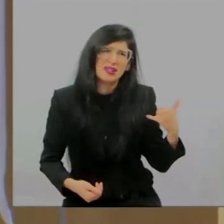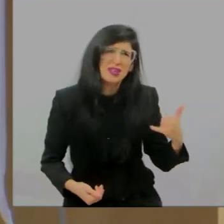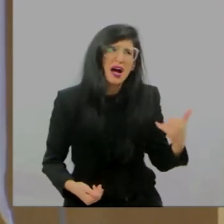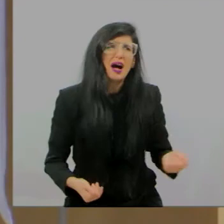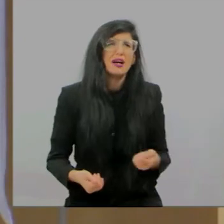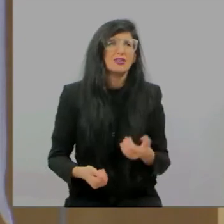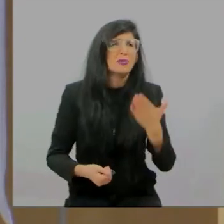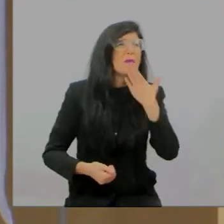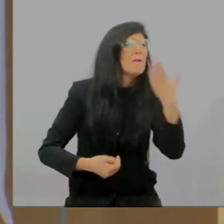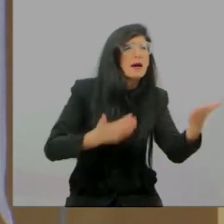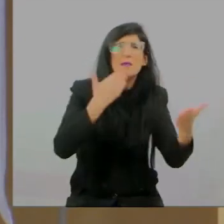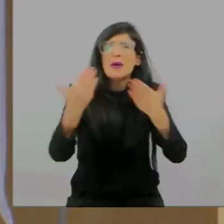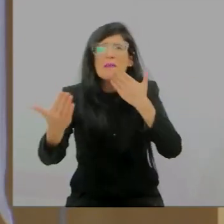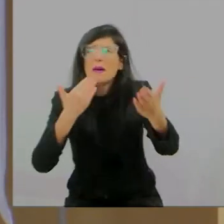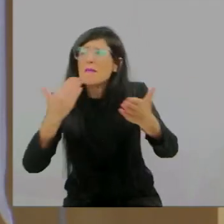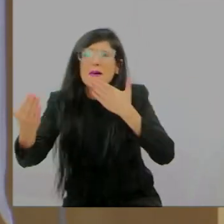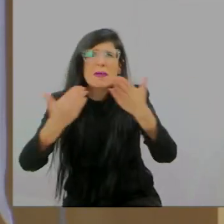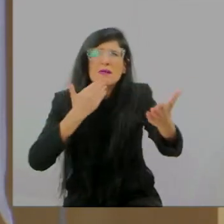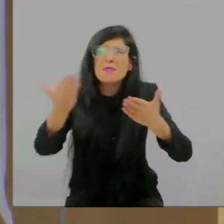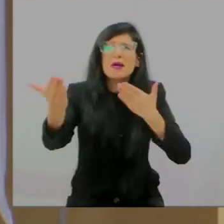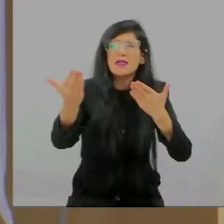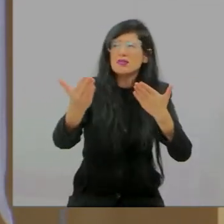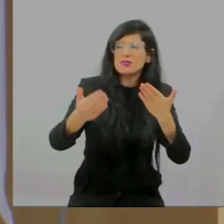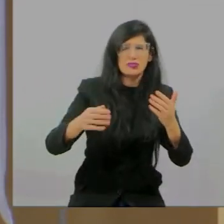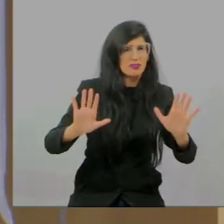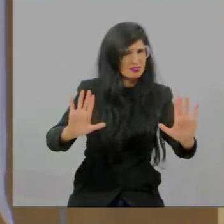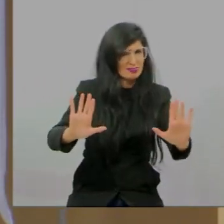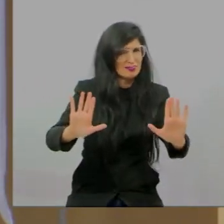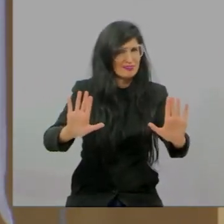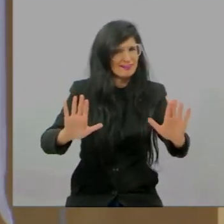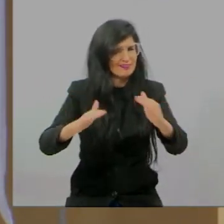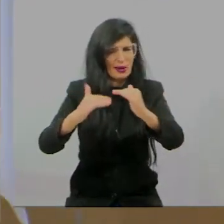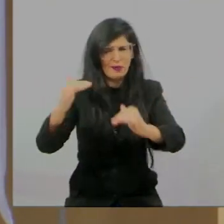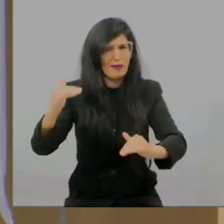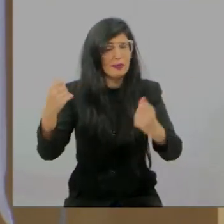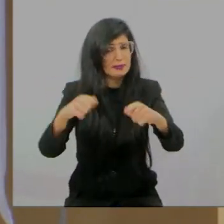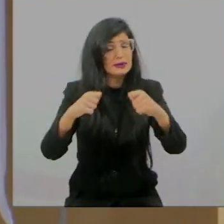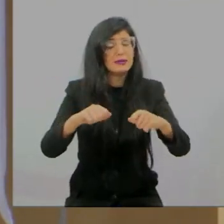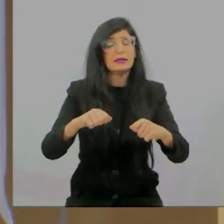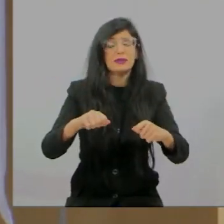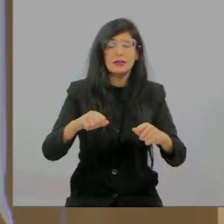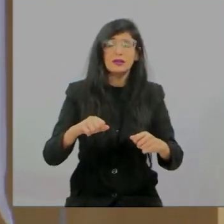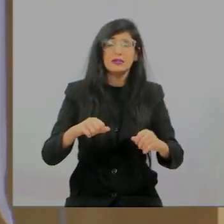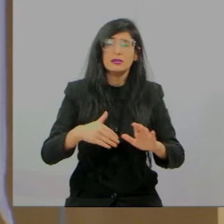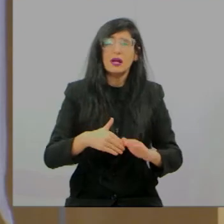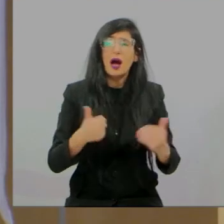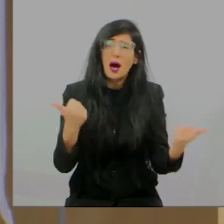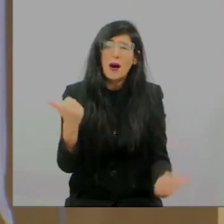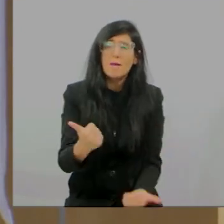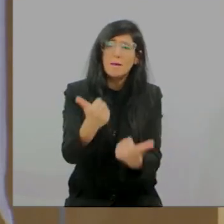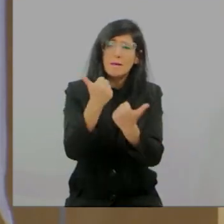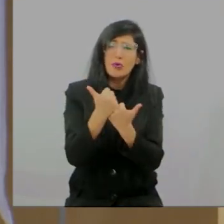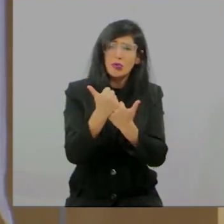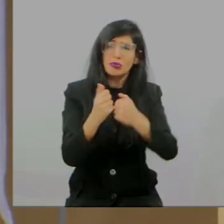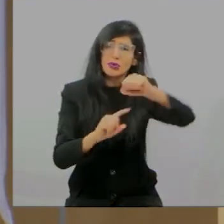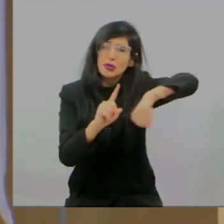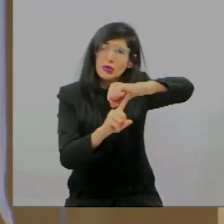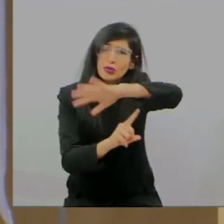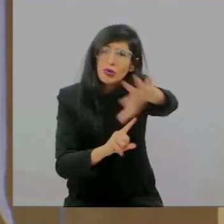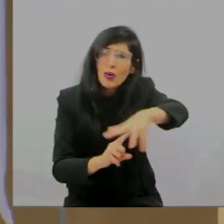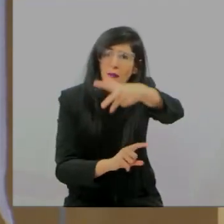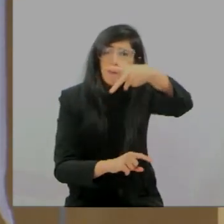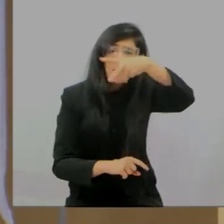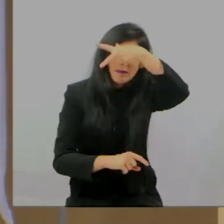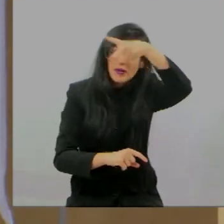está precisando ter uma atenção especial aí. E também nesse pedido do trabalho especial social da saúde com